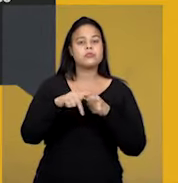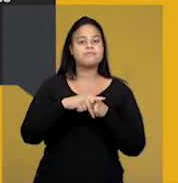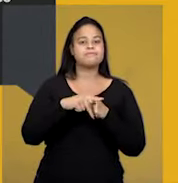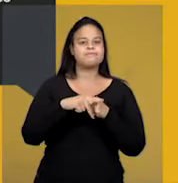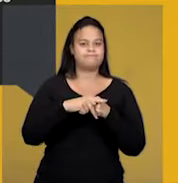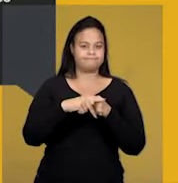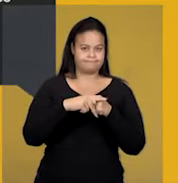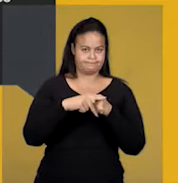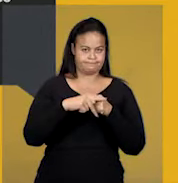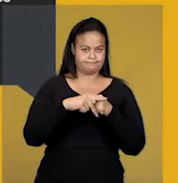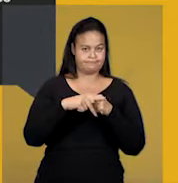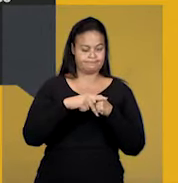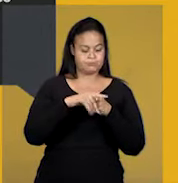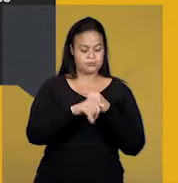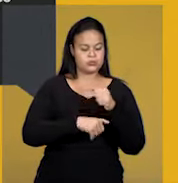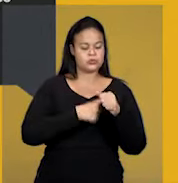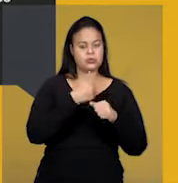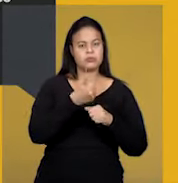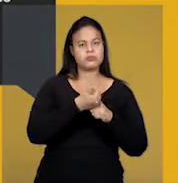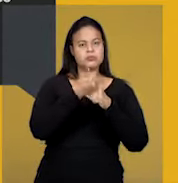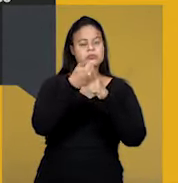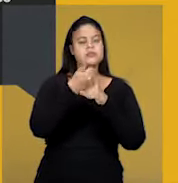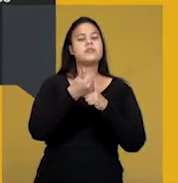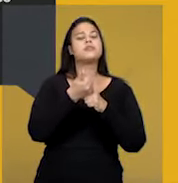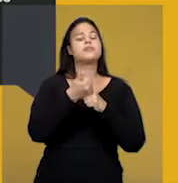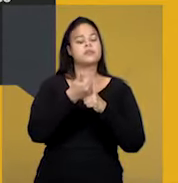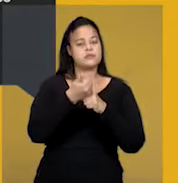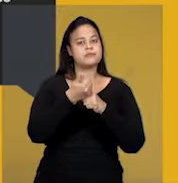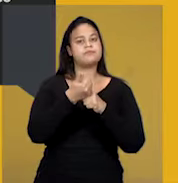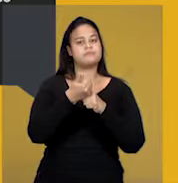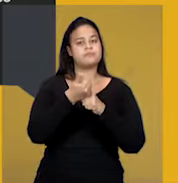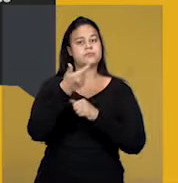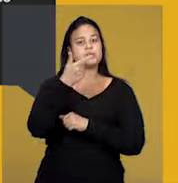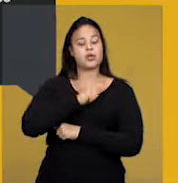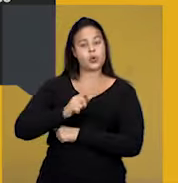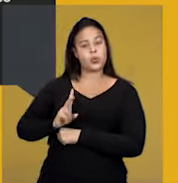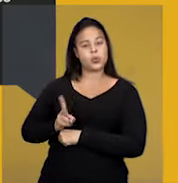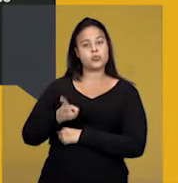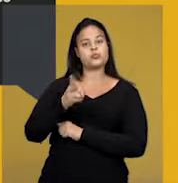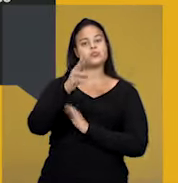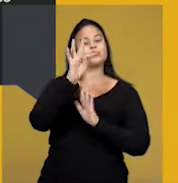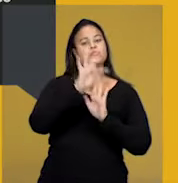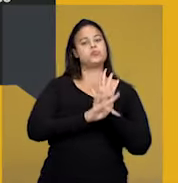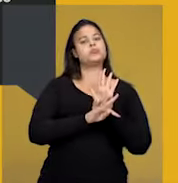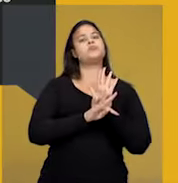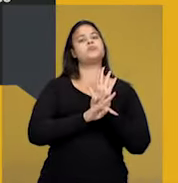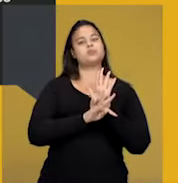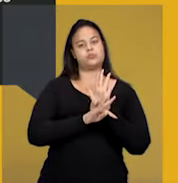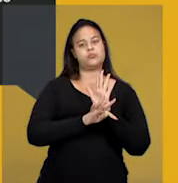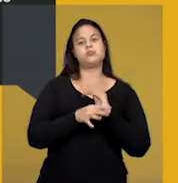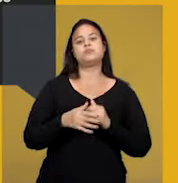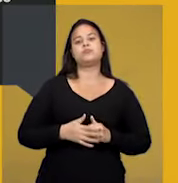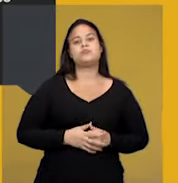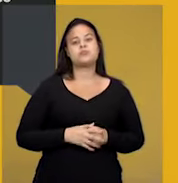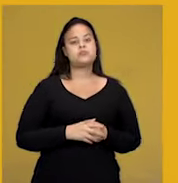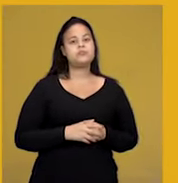pronominais. Estas substituições vão garantir a continuidade do texto, ok?